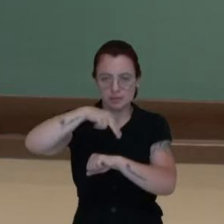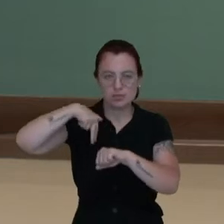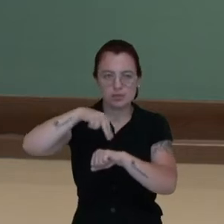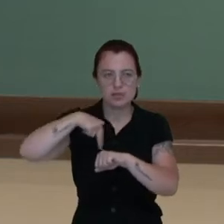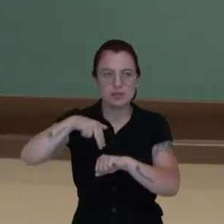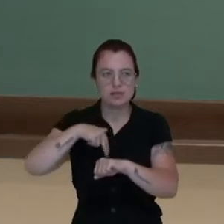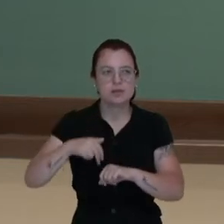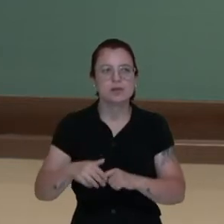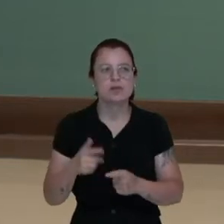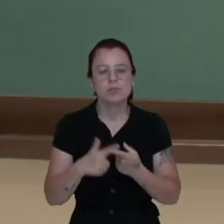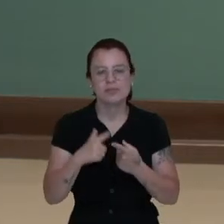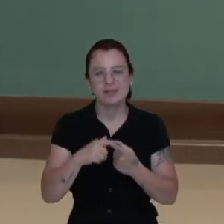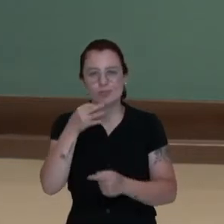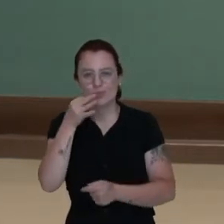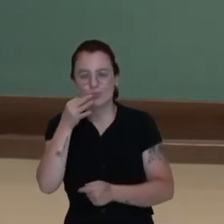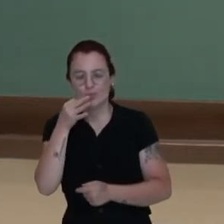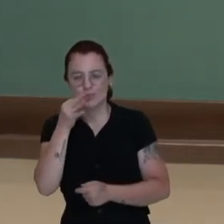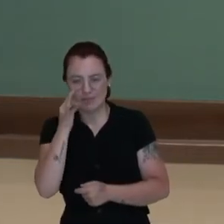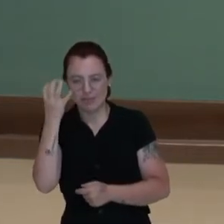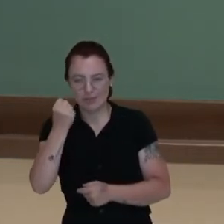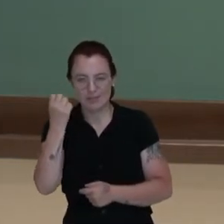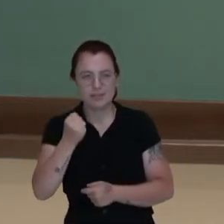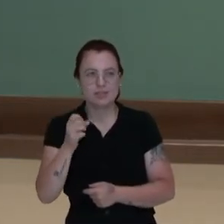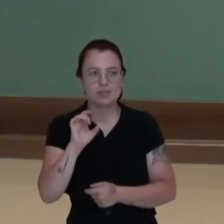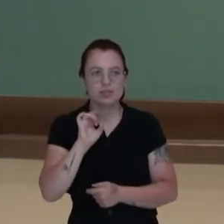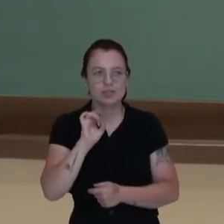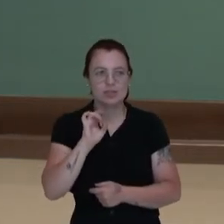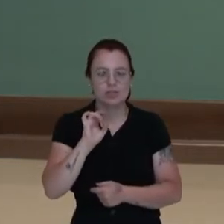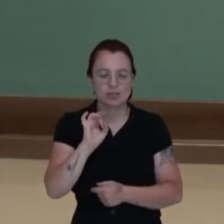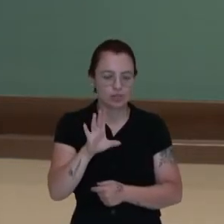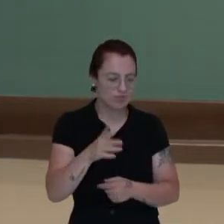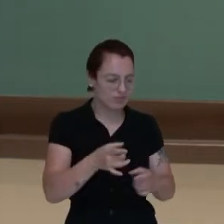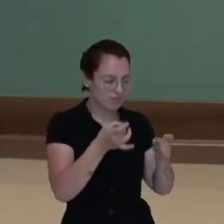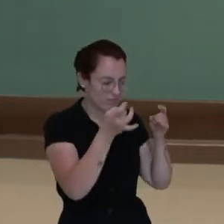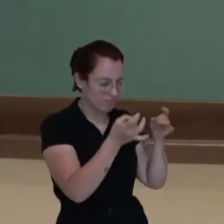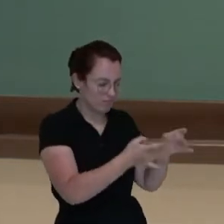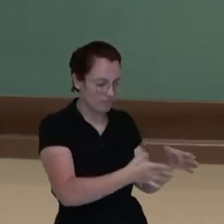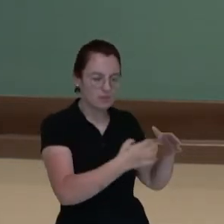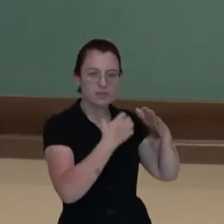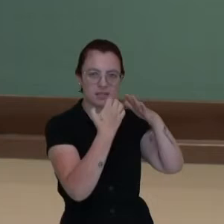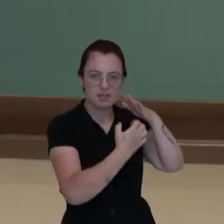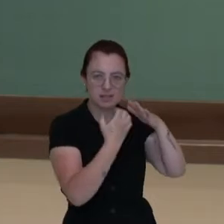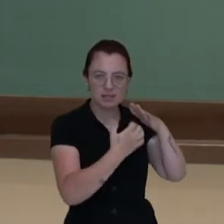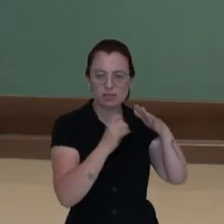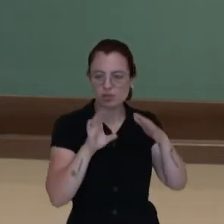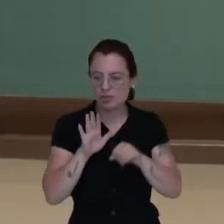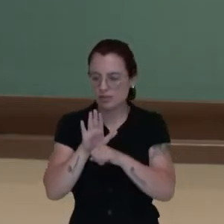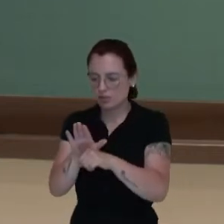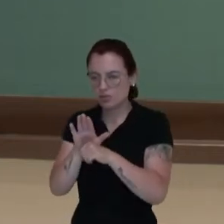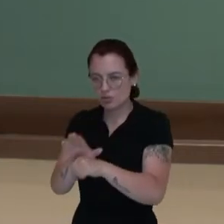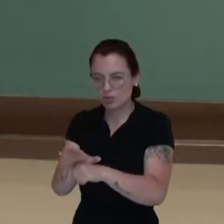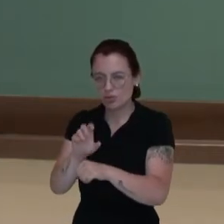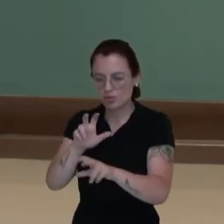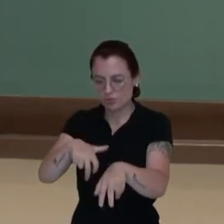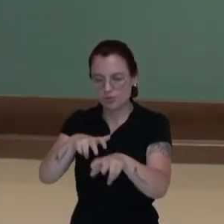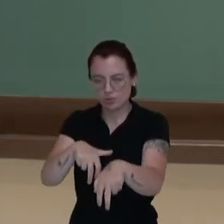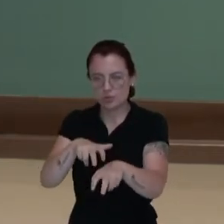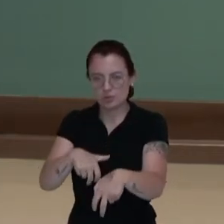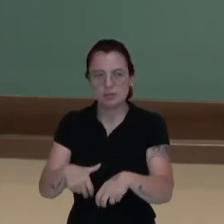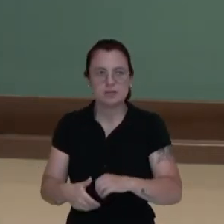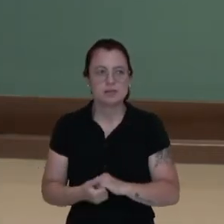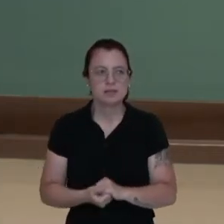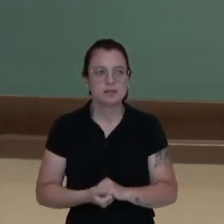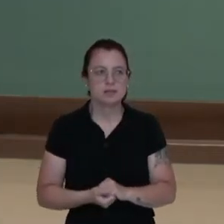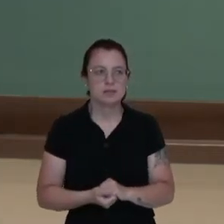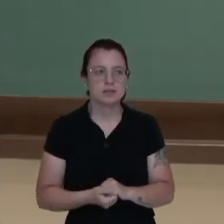porque aquela política do café com leite, ela deixava de lado a industrialização e beneficiava a agricultura apenas.